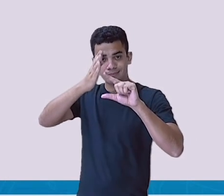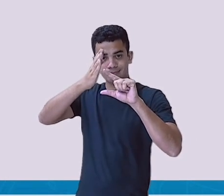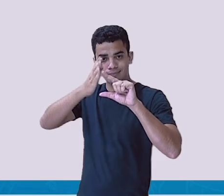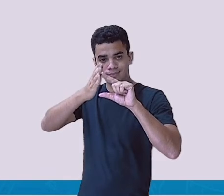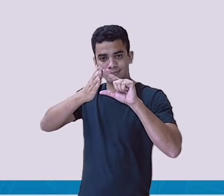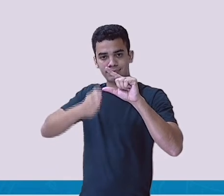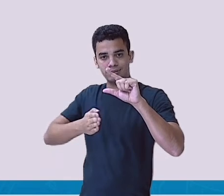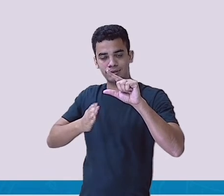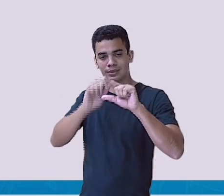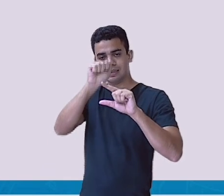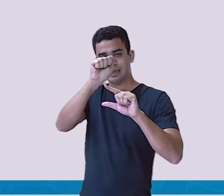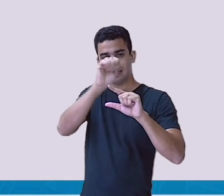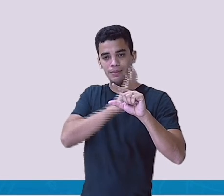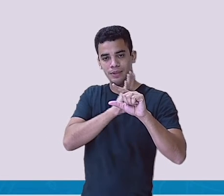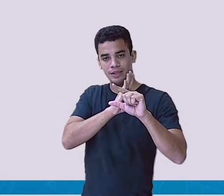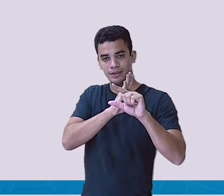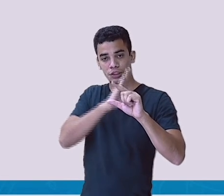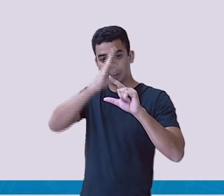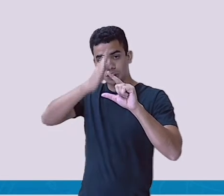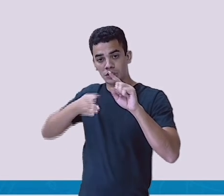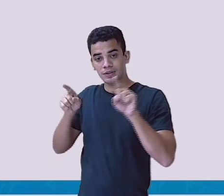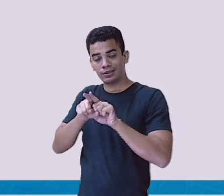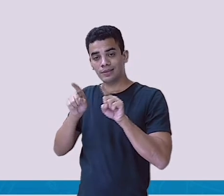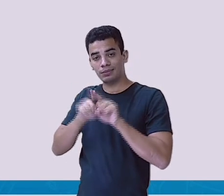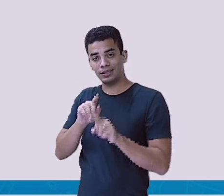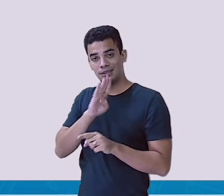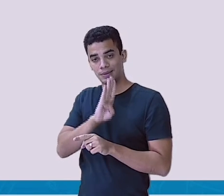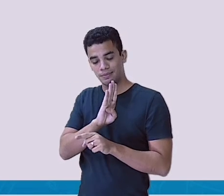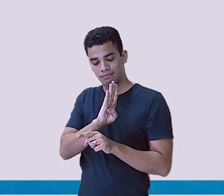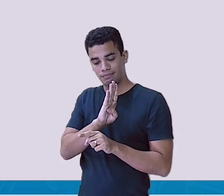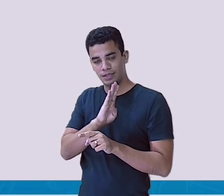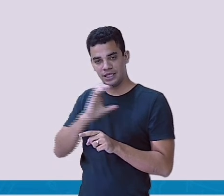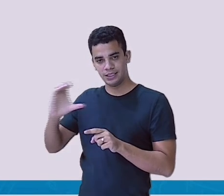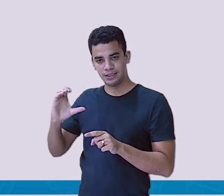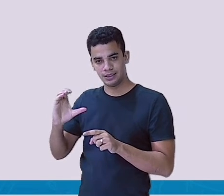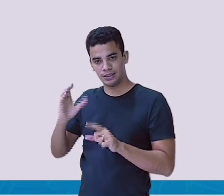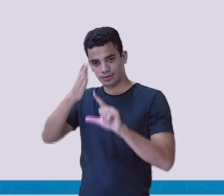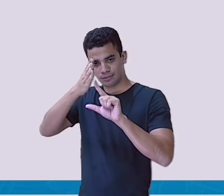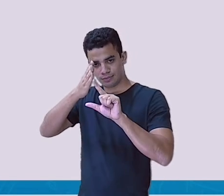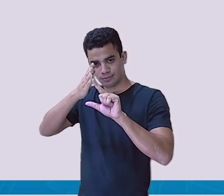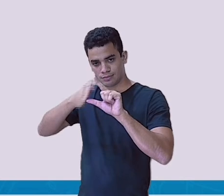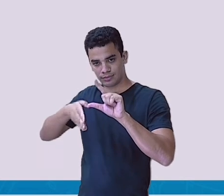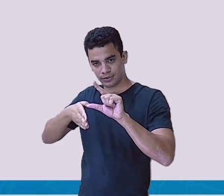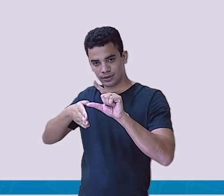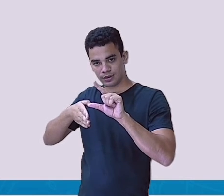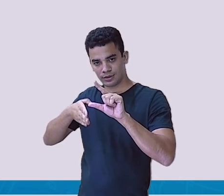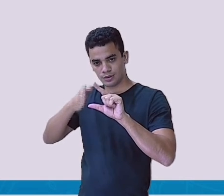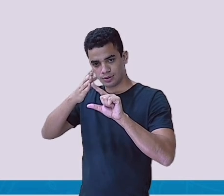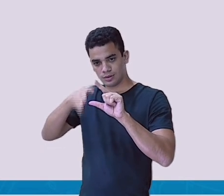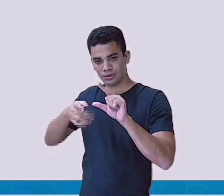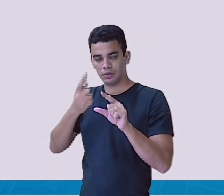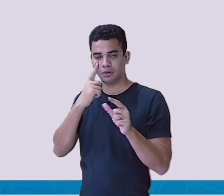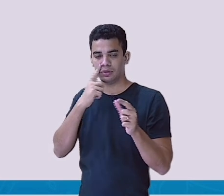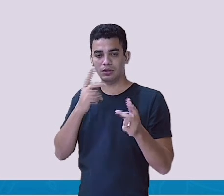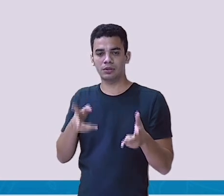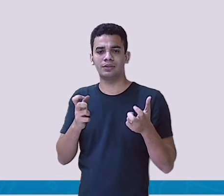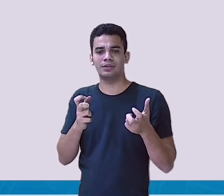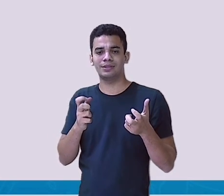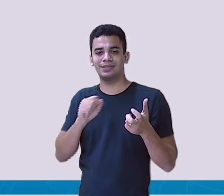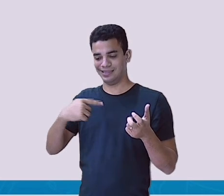dividindo também o segmento BC ao meio. Então, se aqui eu tenho 2 centímetros, aqui também eu tenho